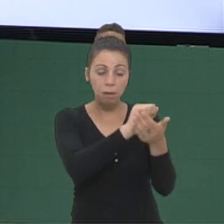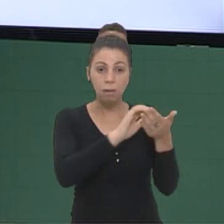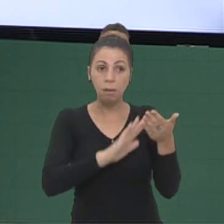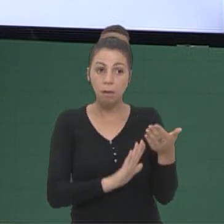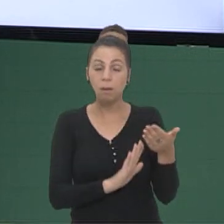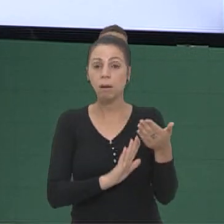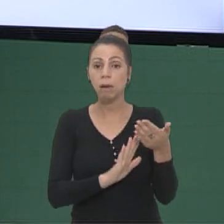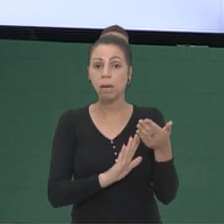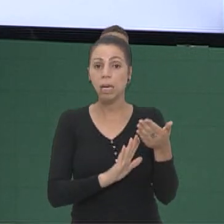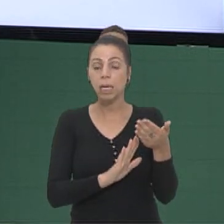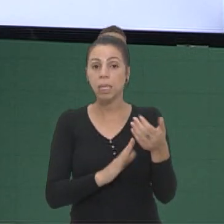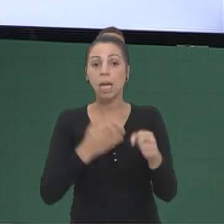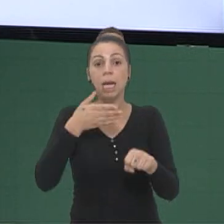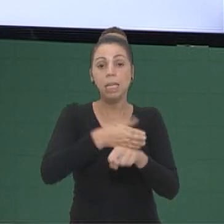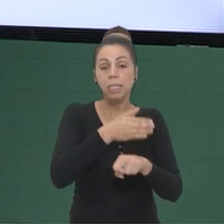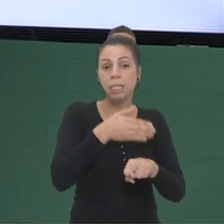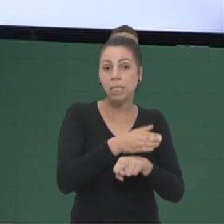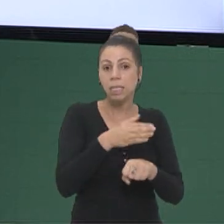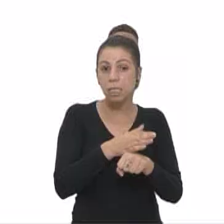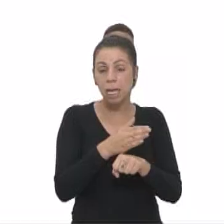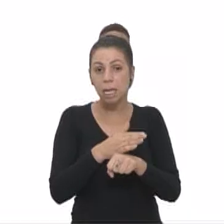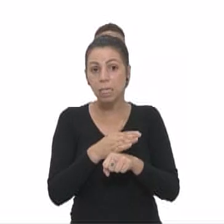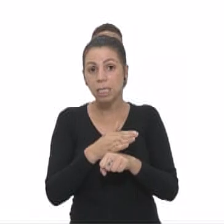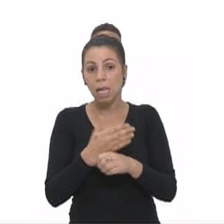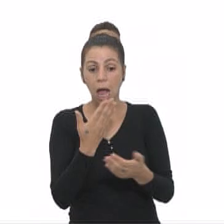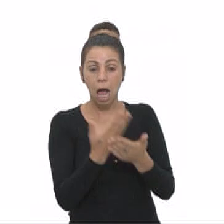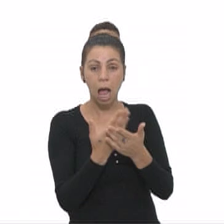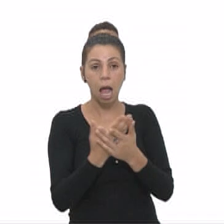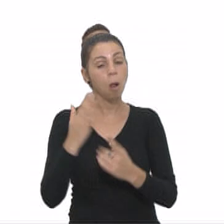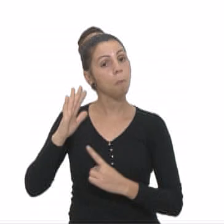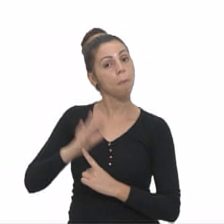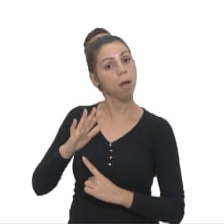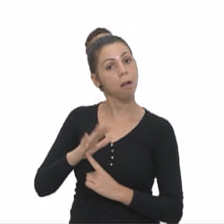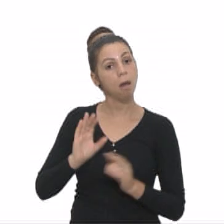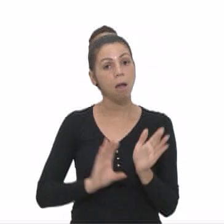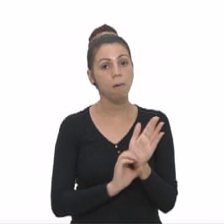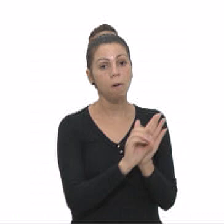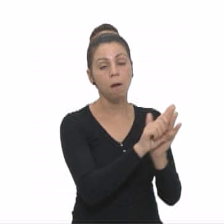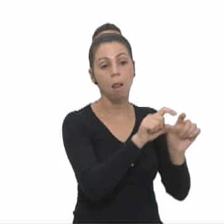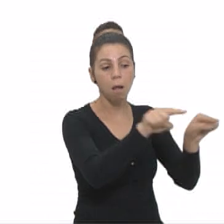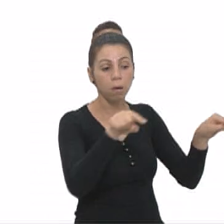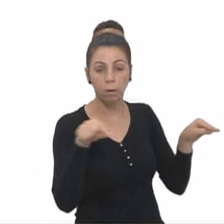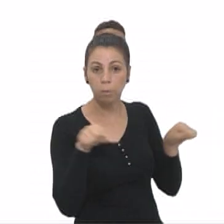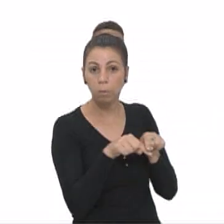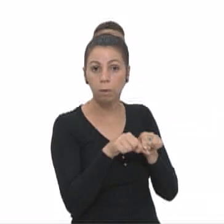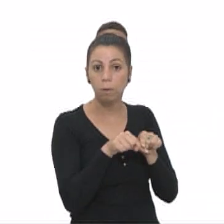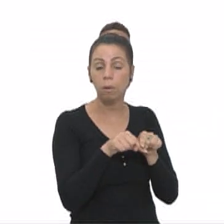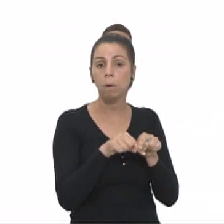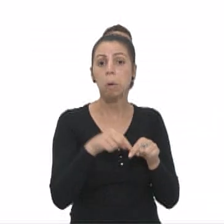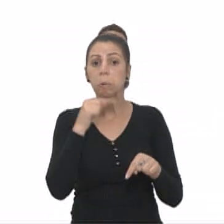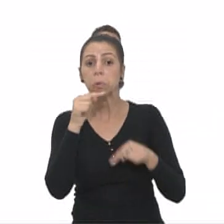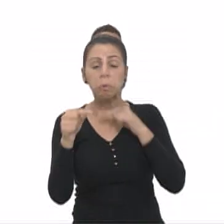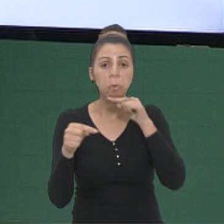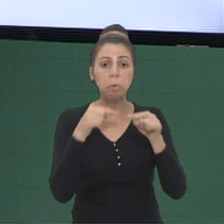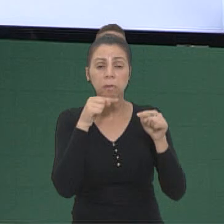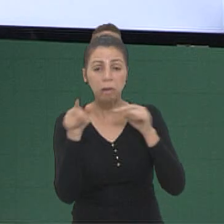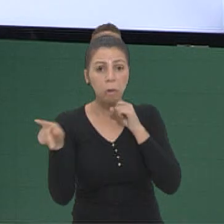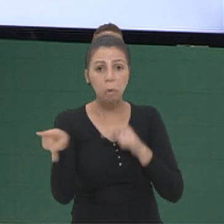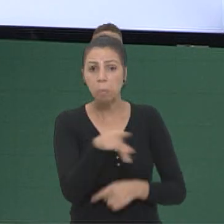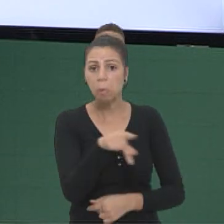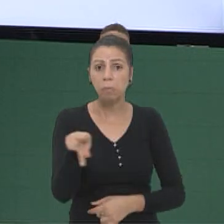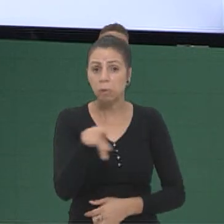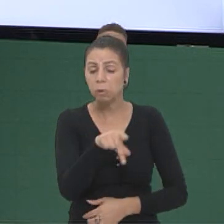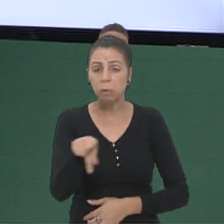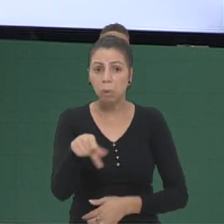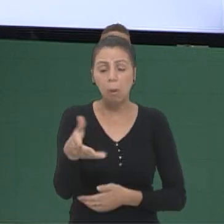às plataformas, não se esqueçam, Aula Paraná e o Classroom, interactua com tu professor, tira dúvidas com ele na